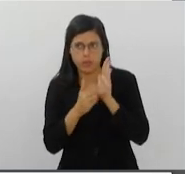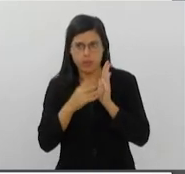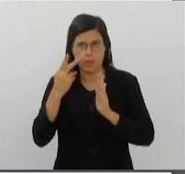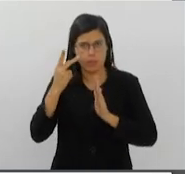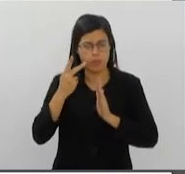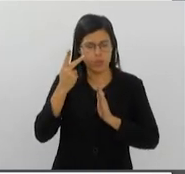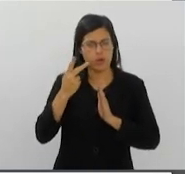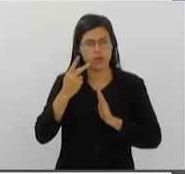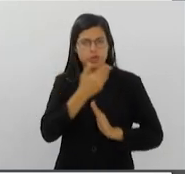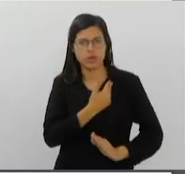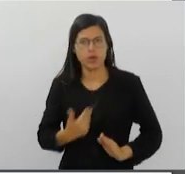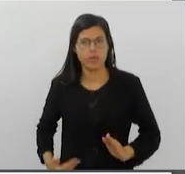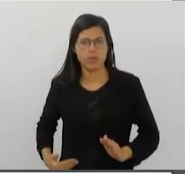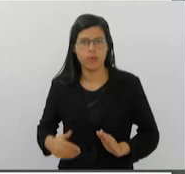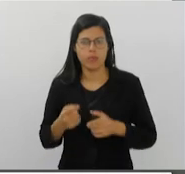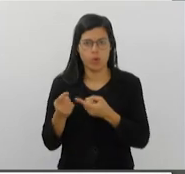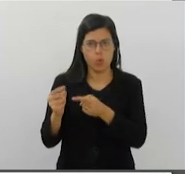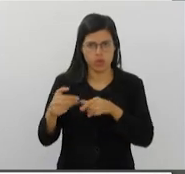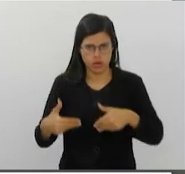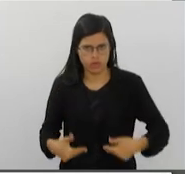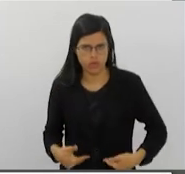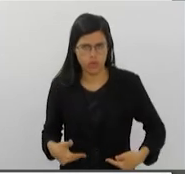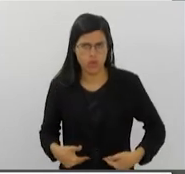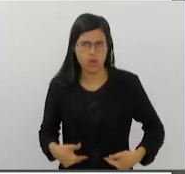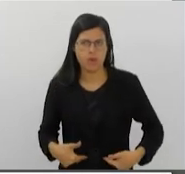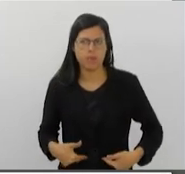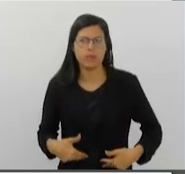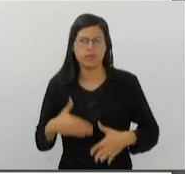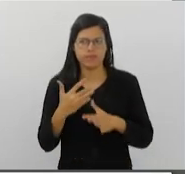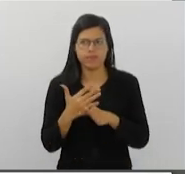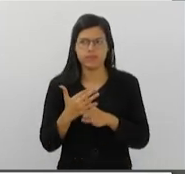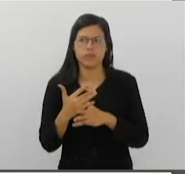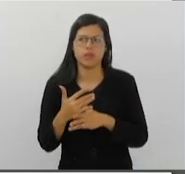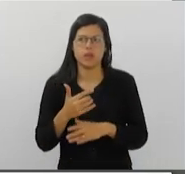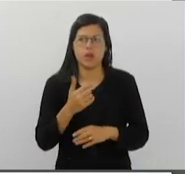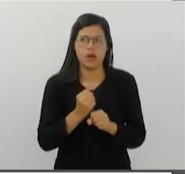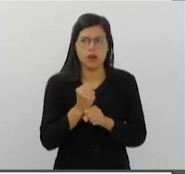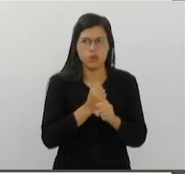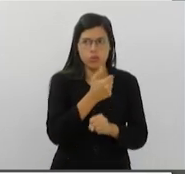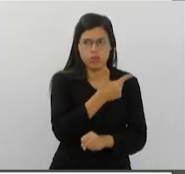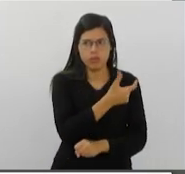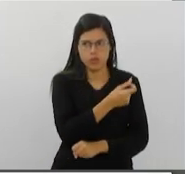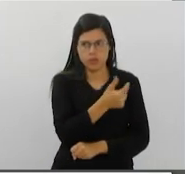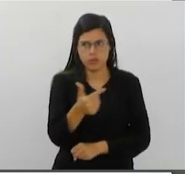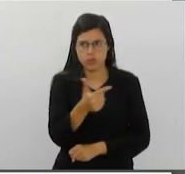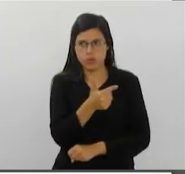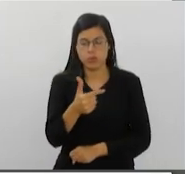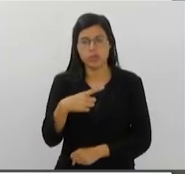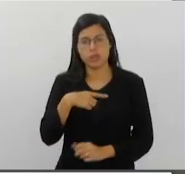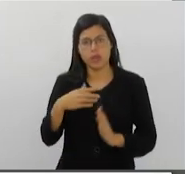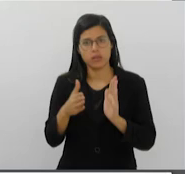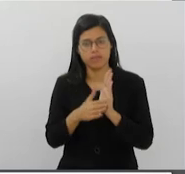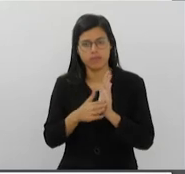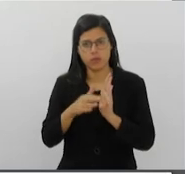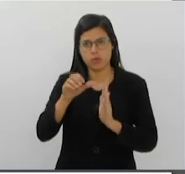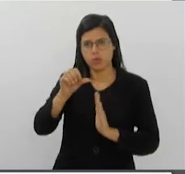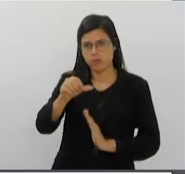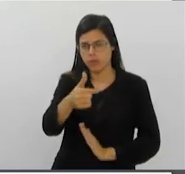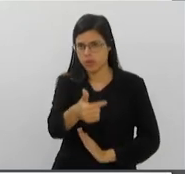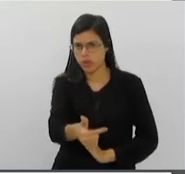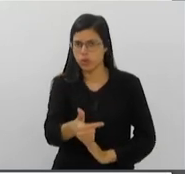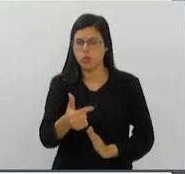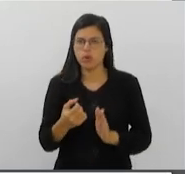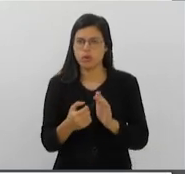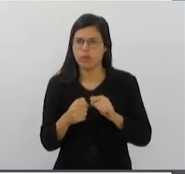combate à fome em esfera municipal, e em 2022, a Agenda Betinho, com 92 propostas construídas pela